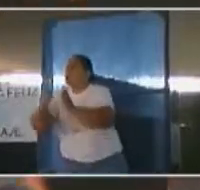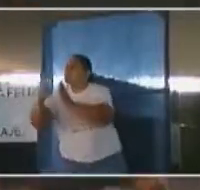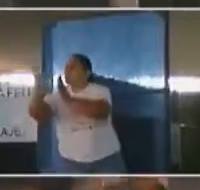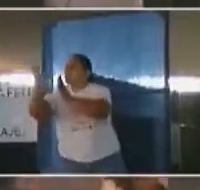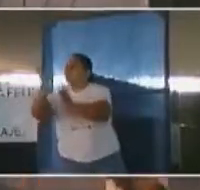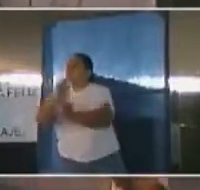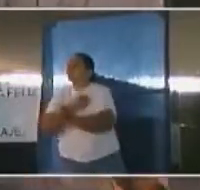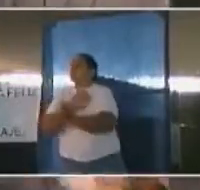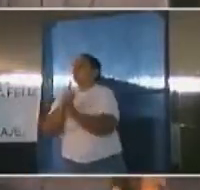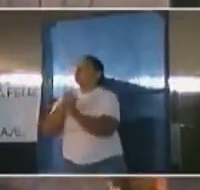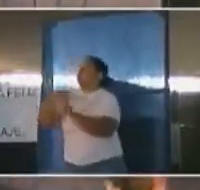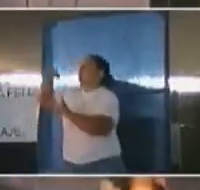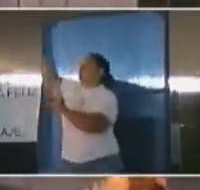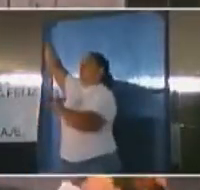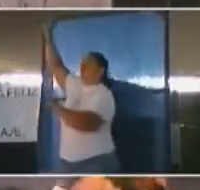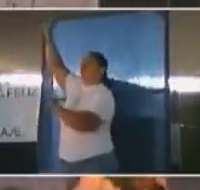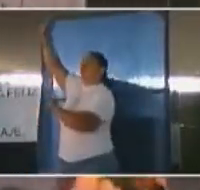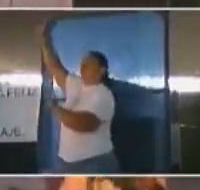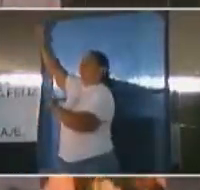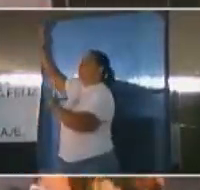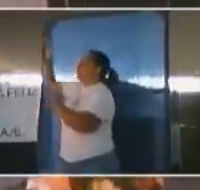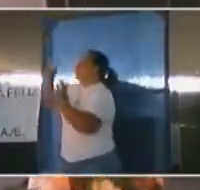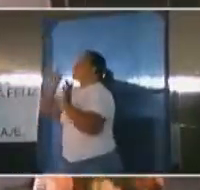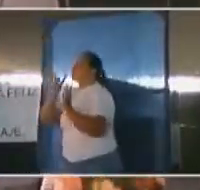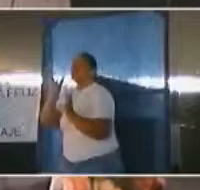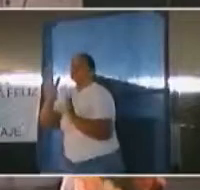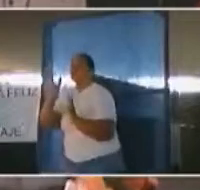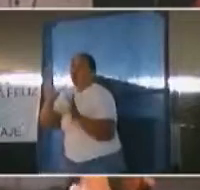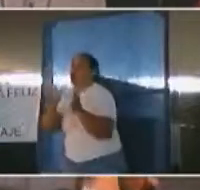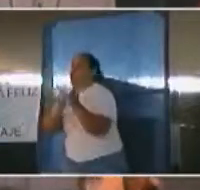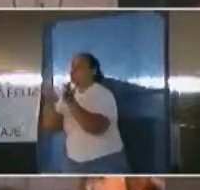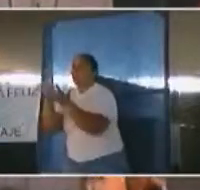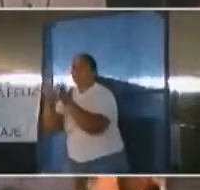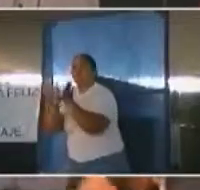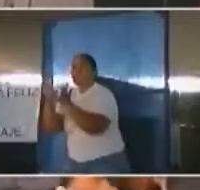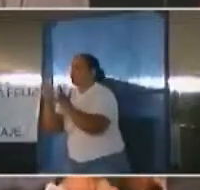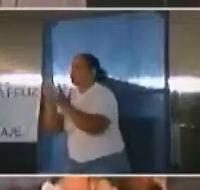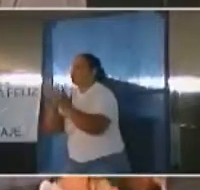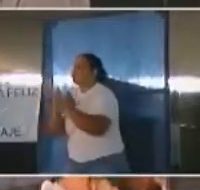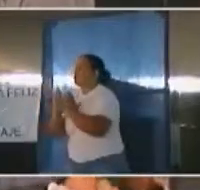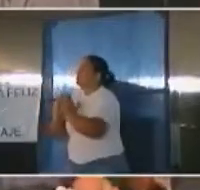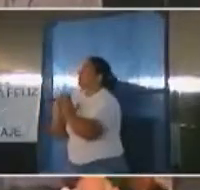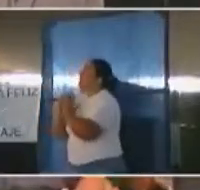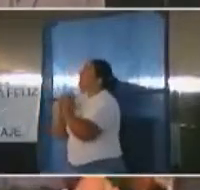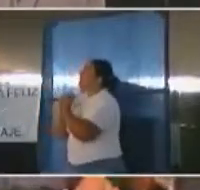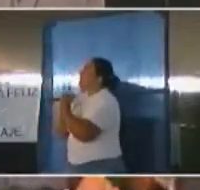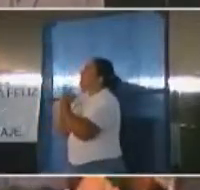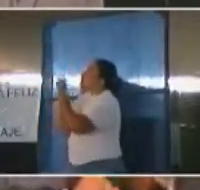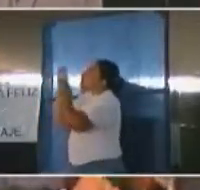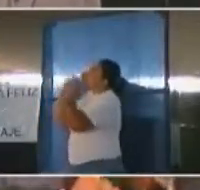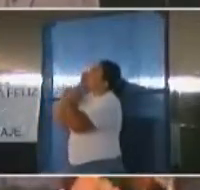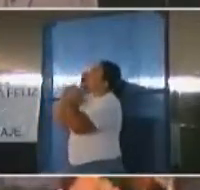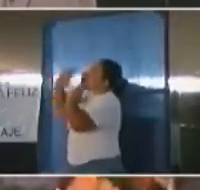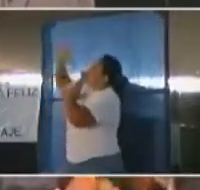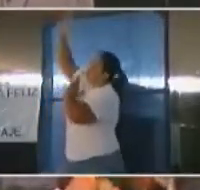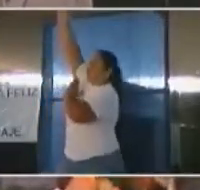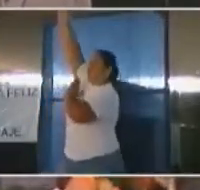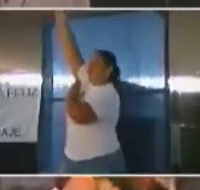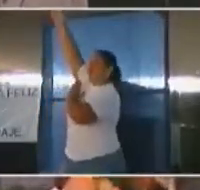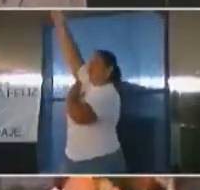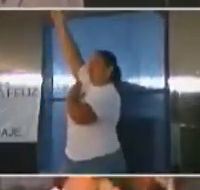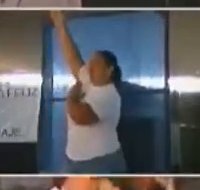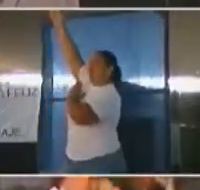céu mediante Jesus Cristo. A graça. Não merecemos nada que Deus fez pela gente. Isso é um favor imerecido que ele nos deu.